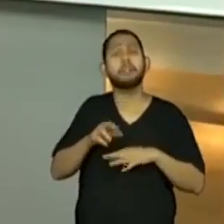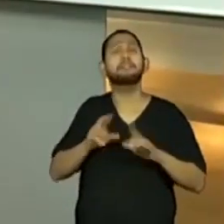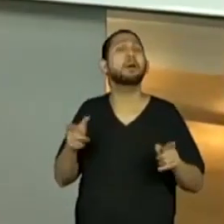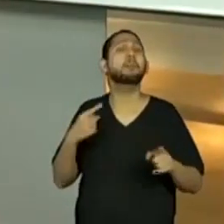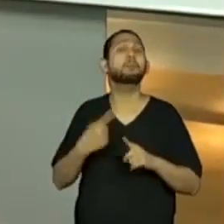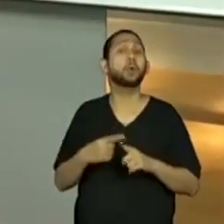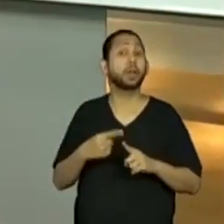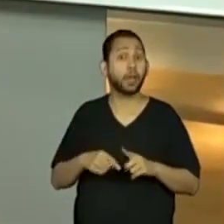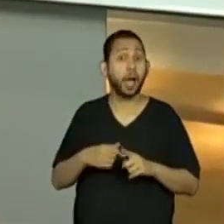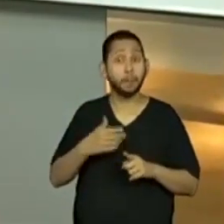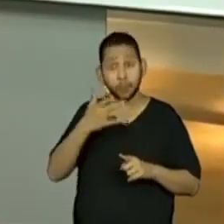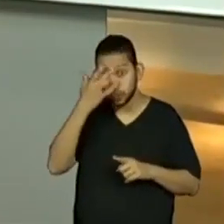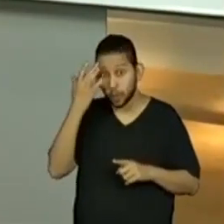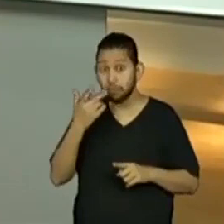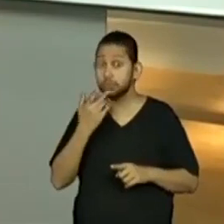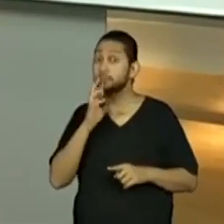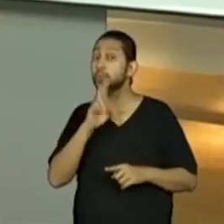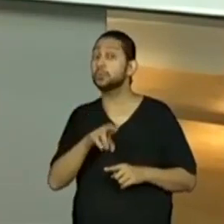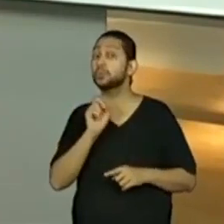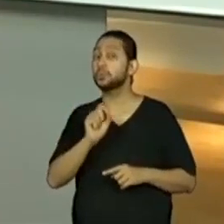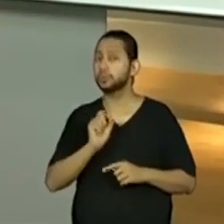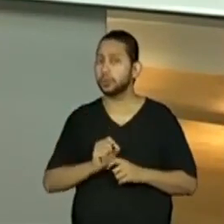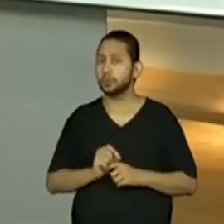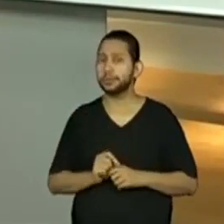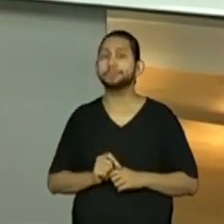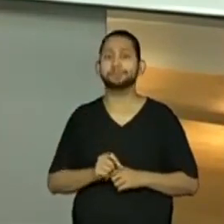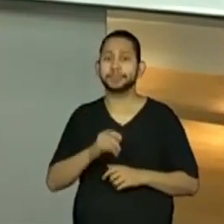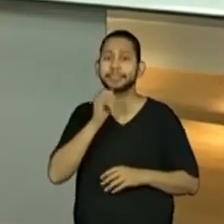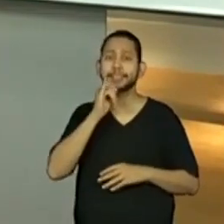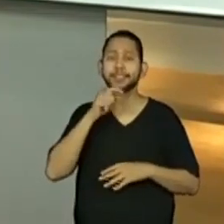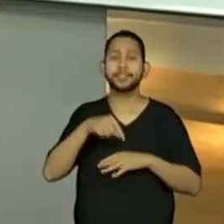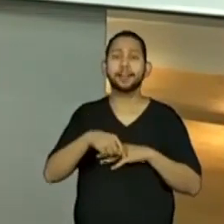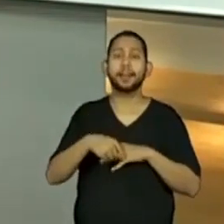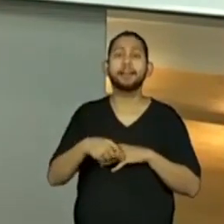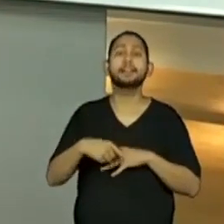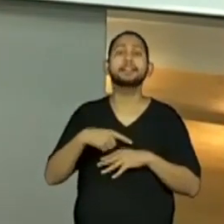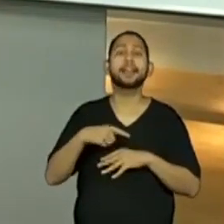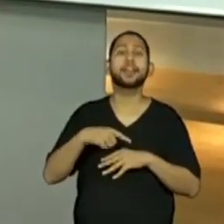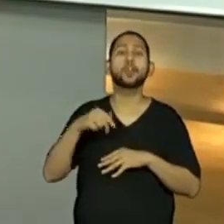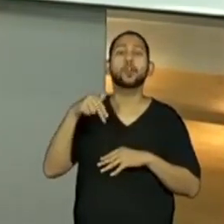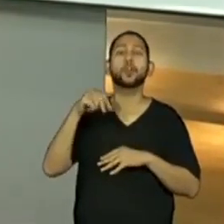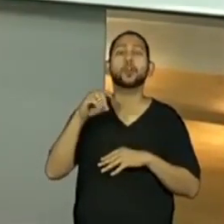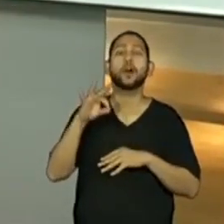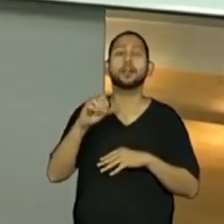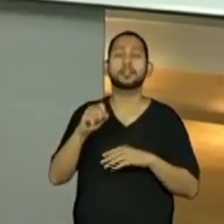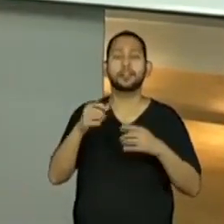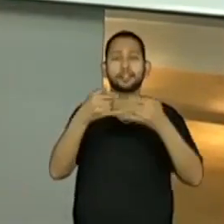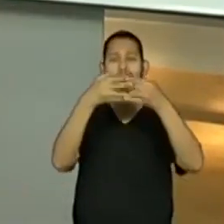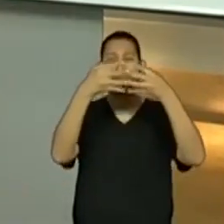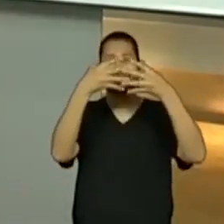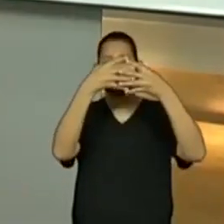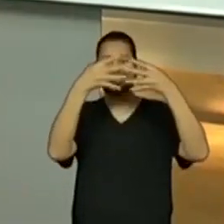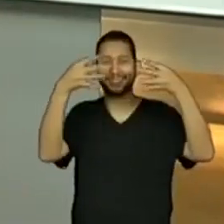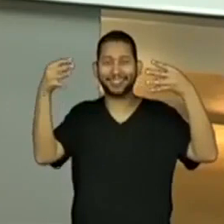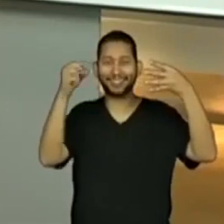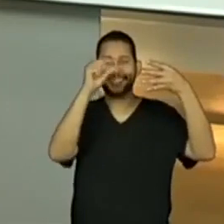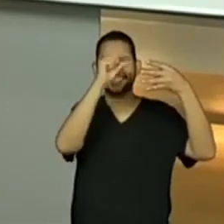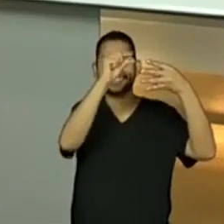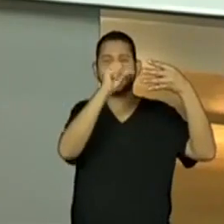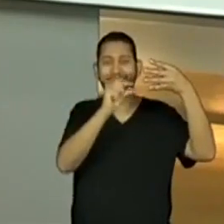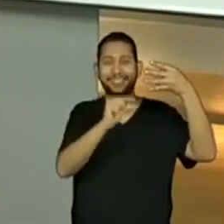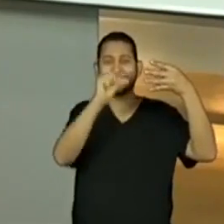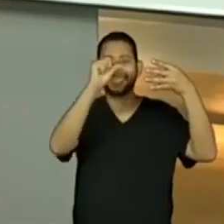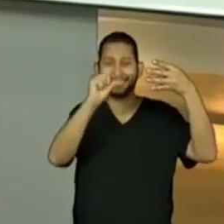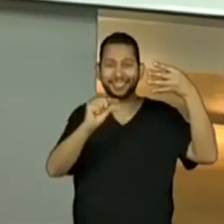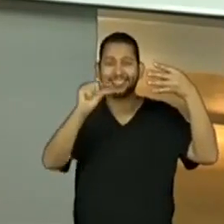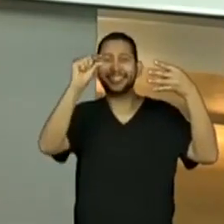estão dizendo que são notas diferentes, né? Mas será que tem alguma coisa